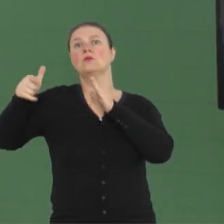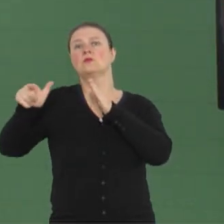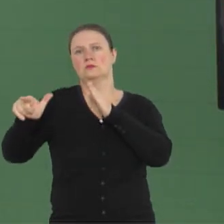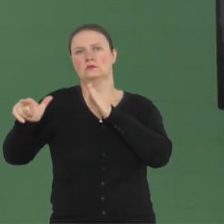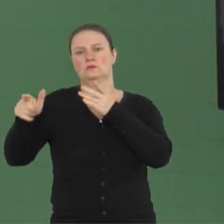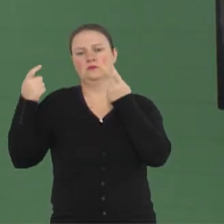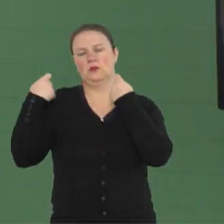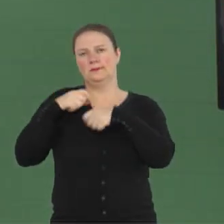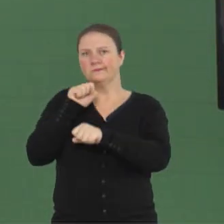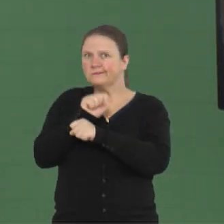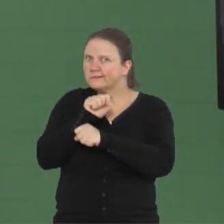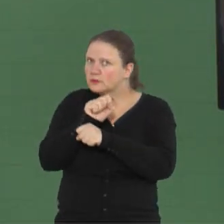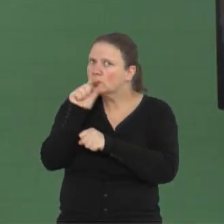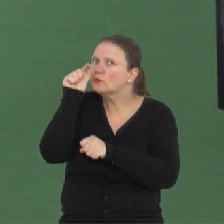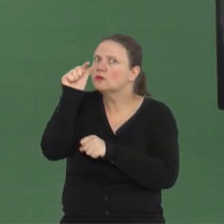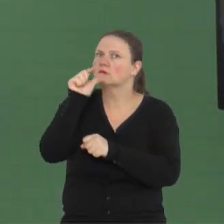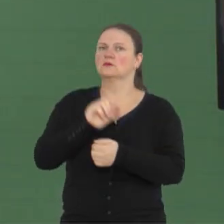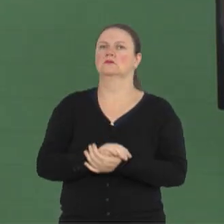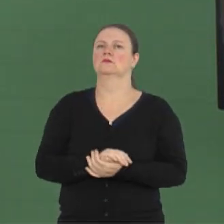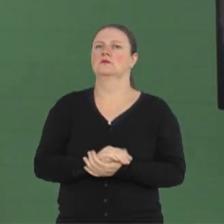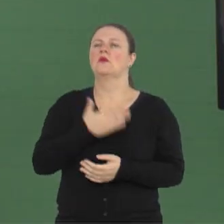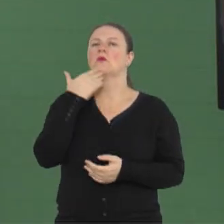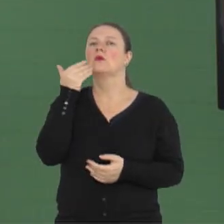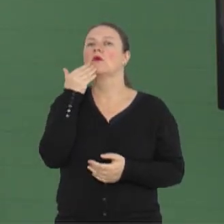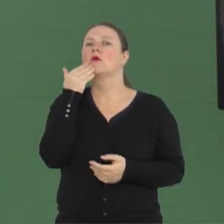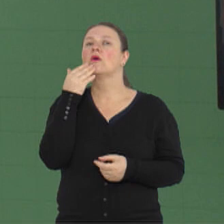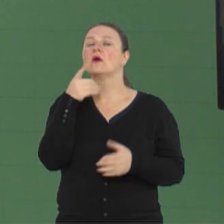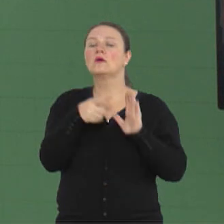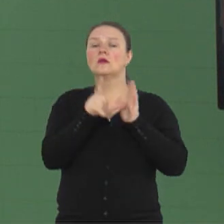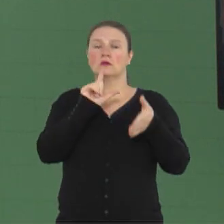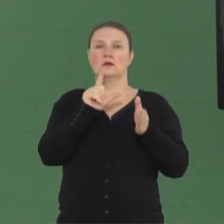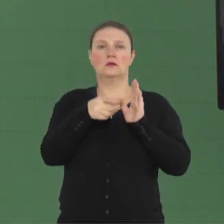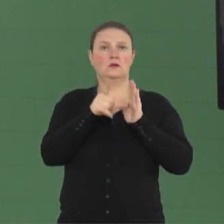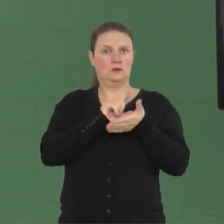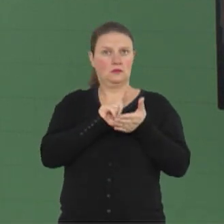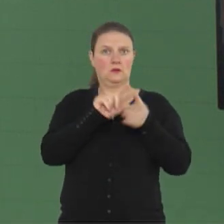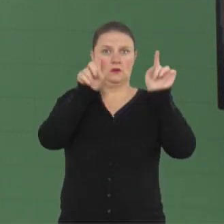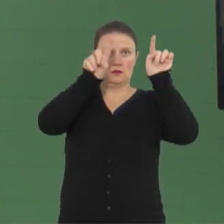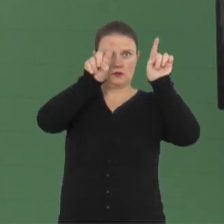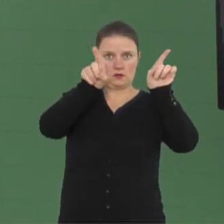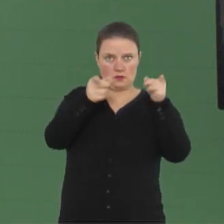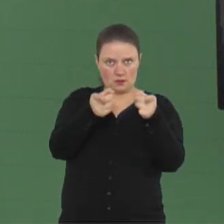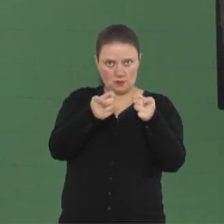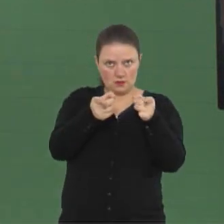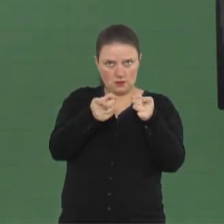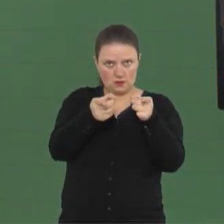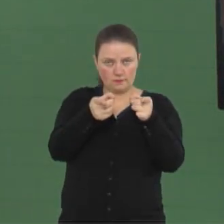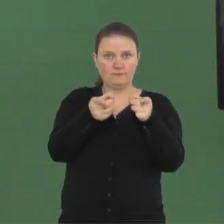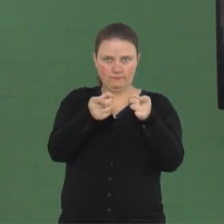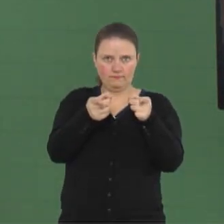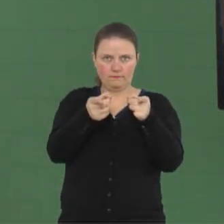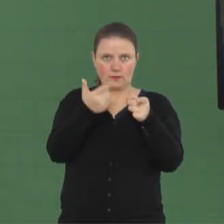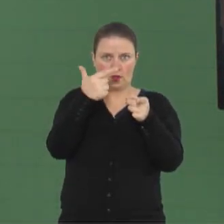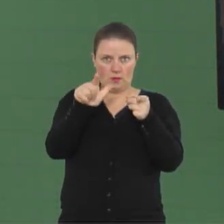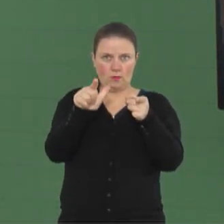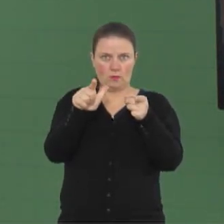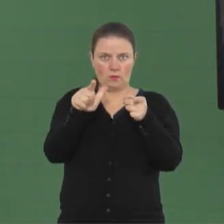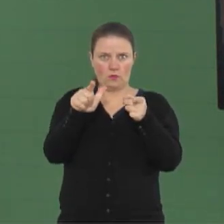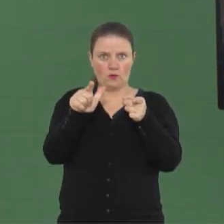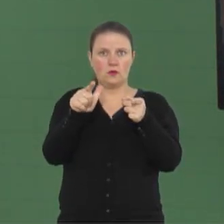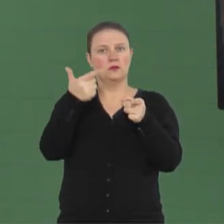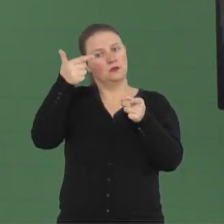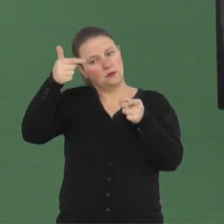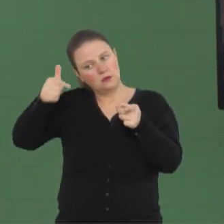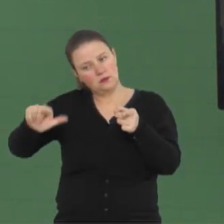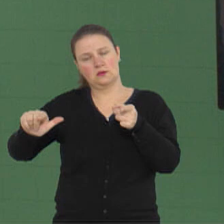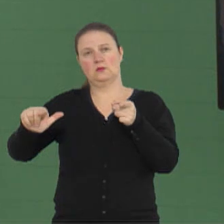precisar aguardar. Então, o melhor a fazer nesse momento é resolver o que está dentro dos parênteses e, após isso,